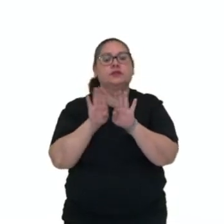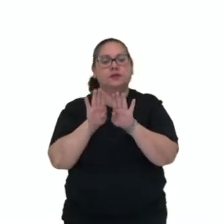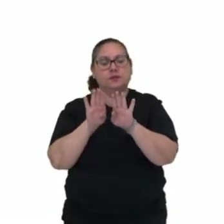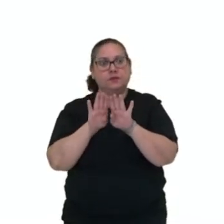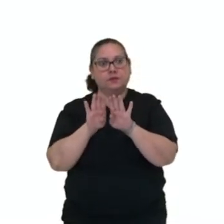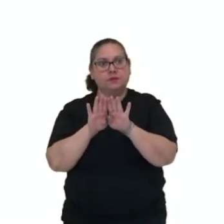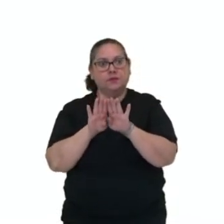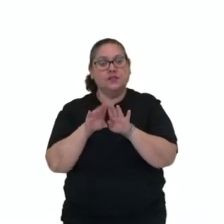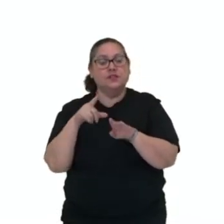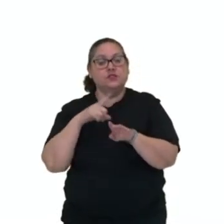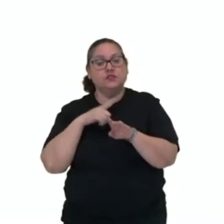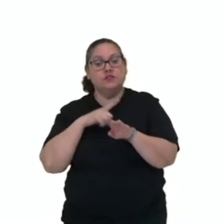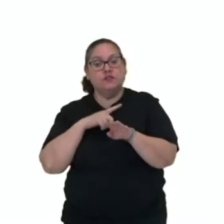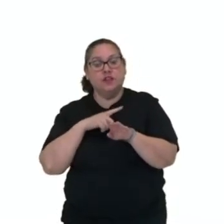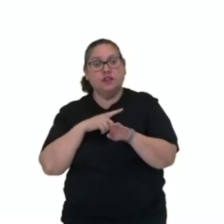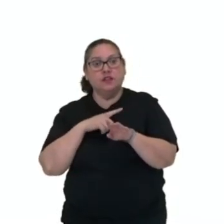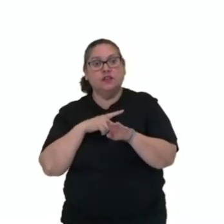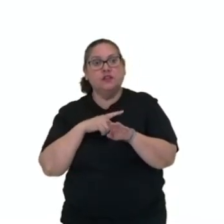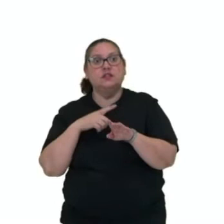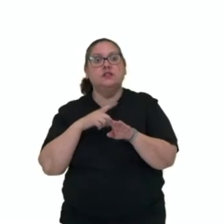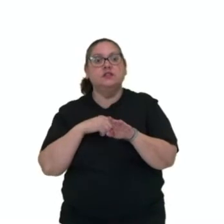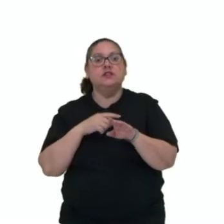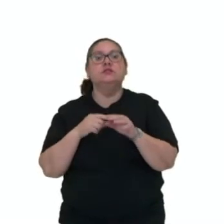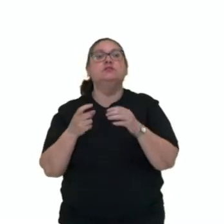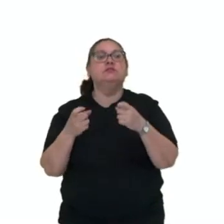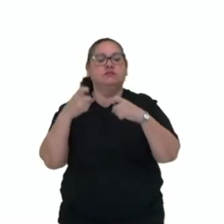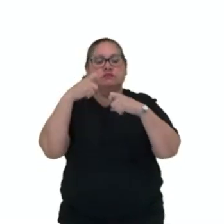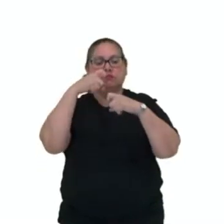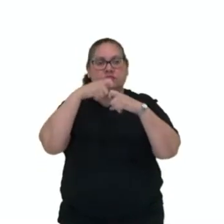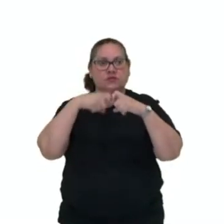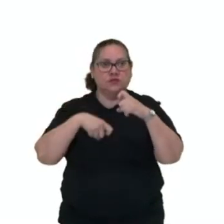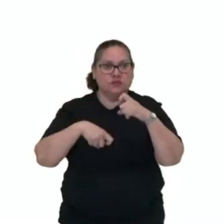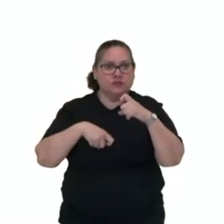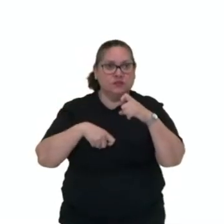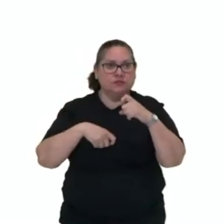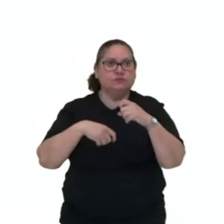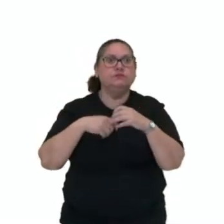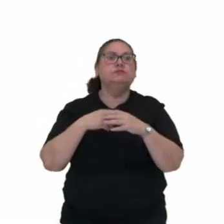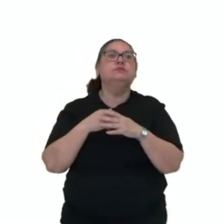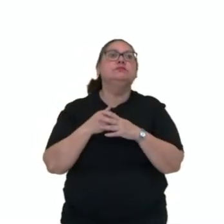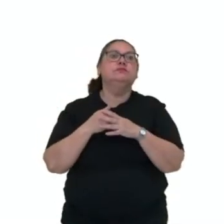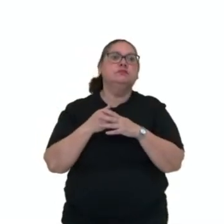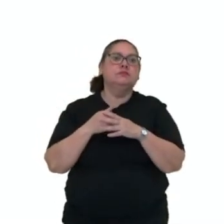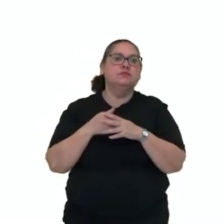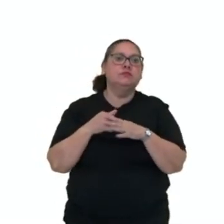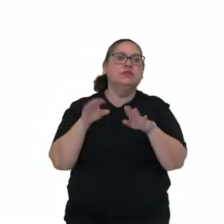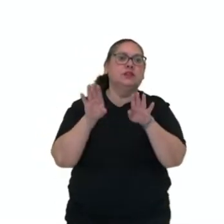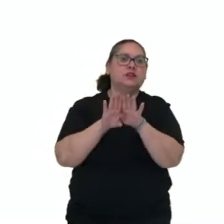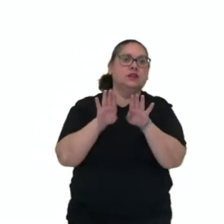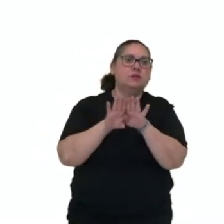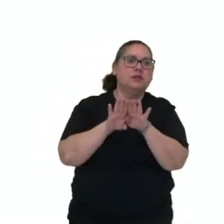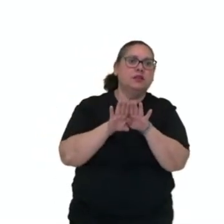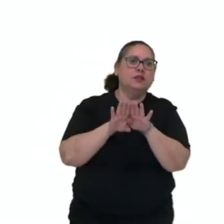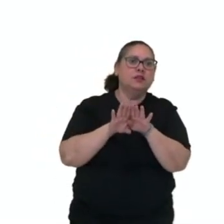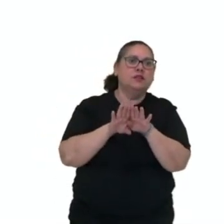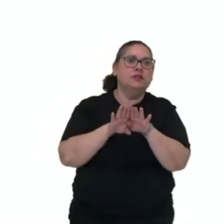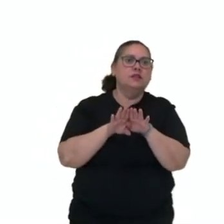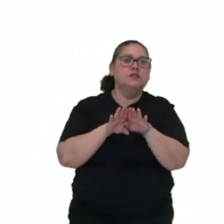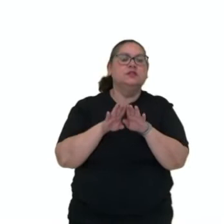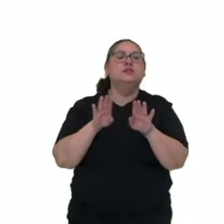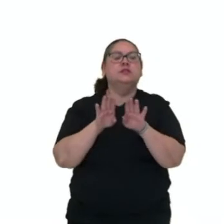se a pessoa estiver contaminada, ter uma transmissão sexual e também pode